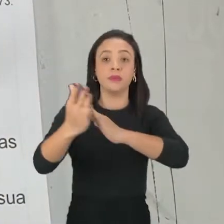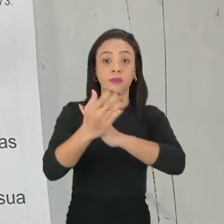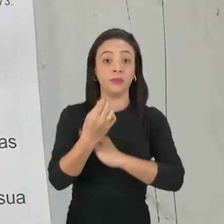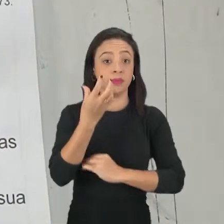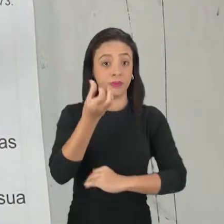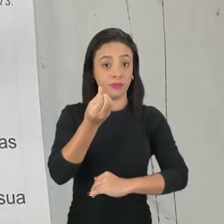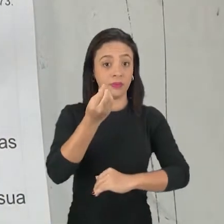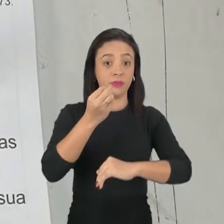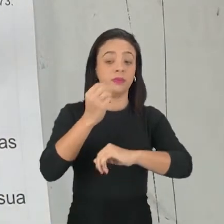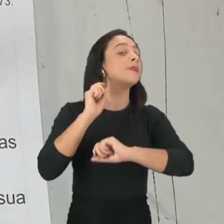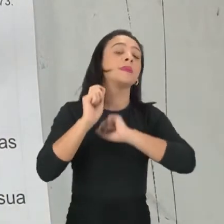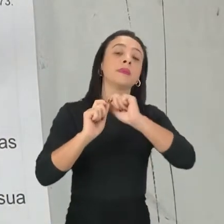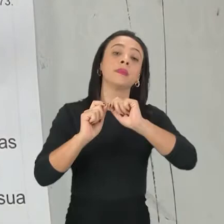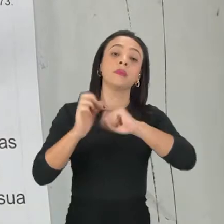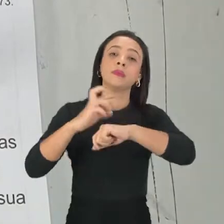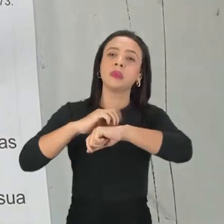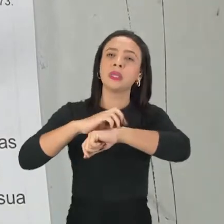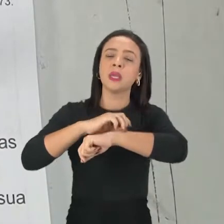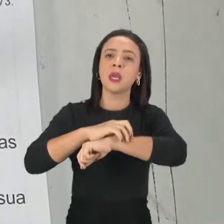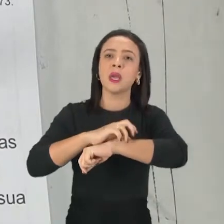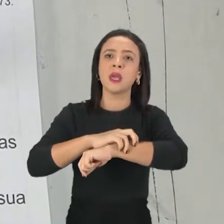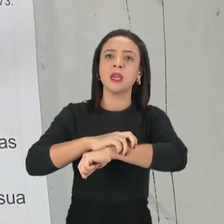esperta um